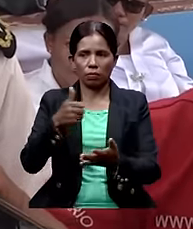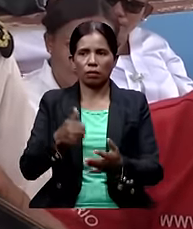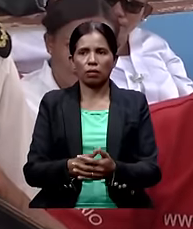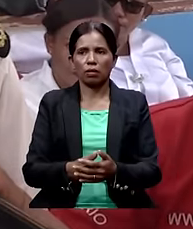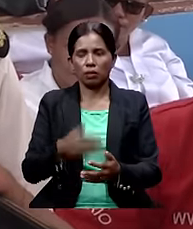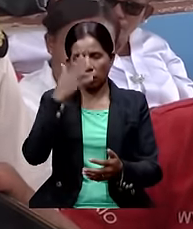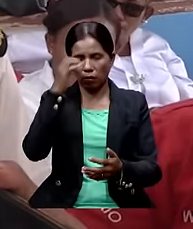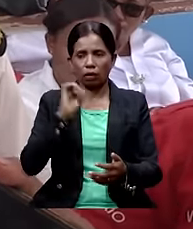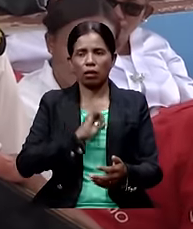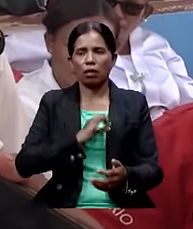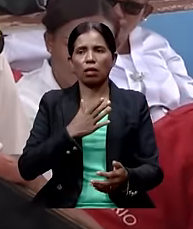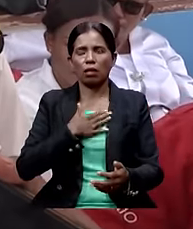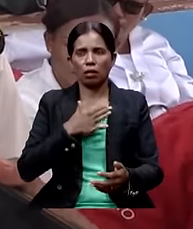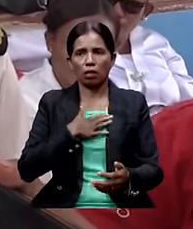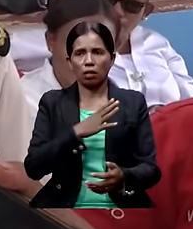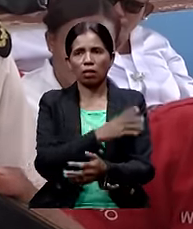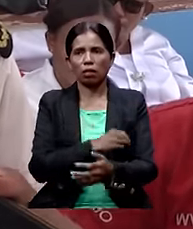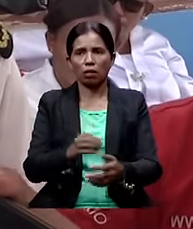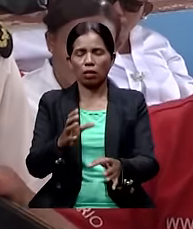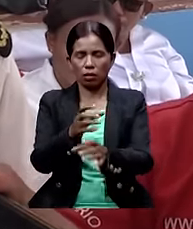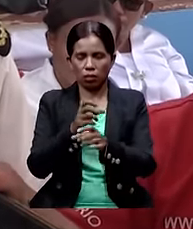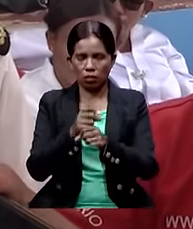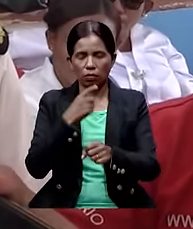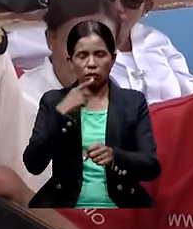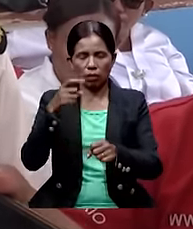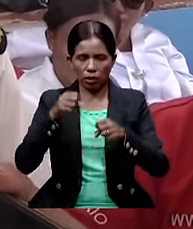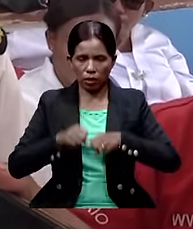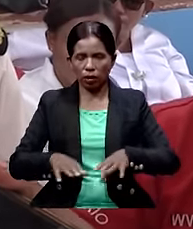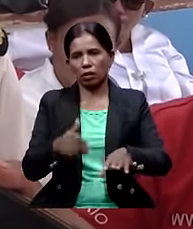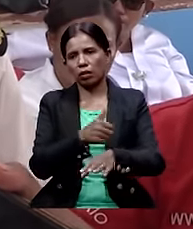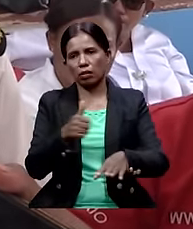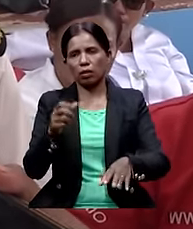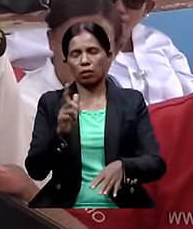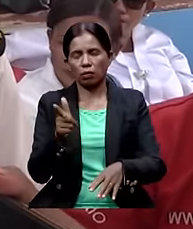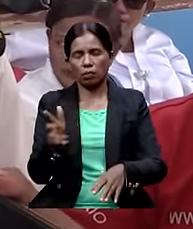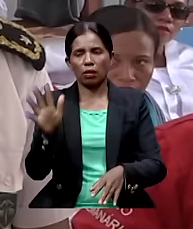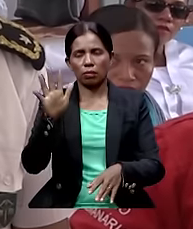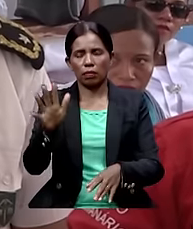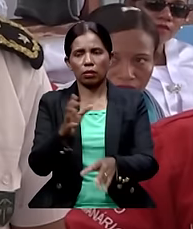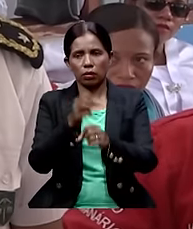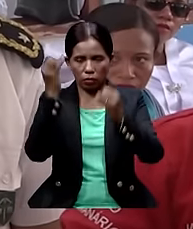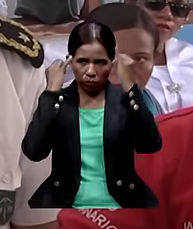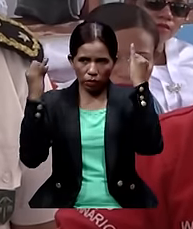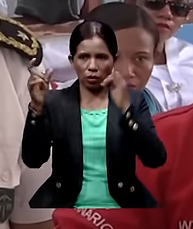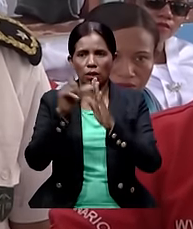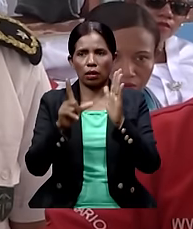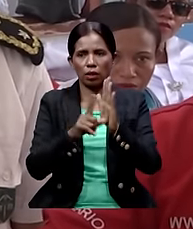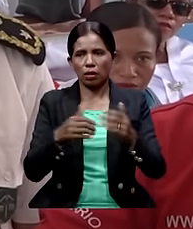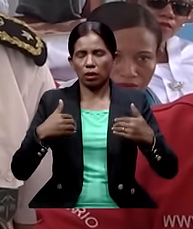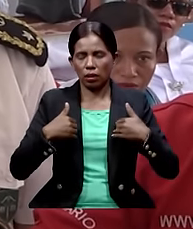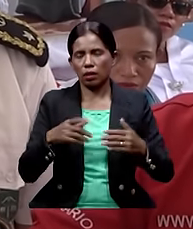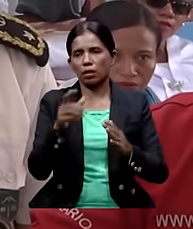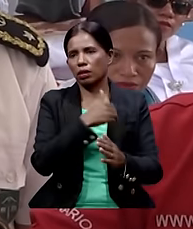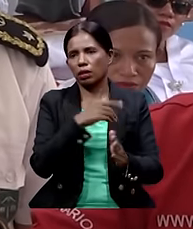o lacimo agora, o mecanismo, o rol, se trepa, não sabe o cimento, está se balo, não sabe o cimento, 24 horas, não sabe o cimento, informação. Lei, né, e não, é o que implementa.